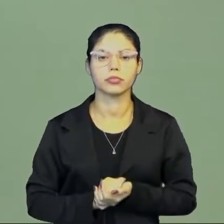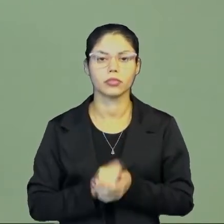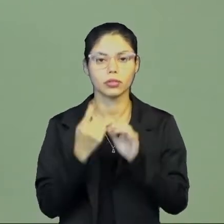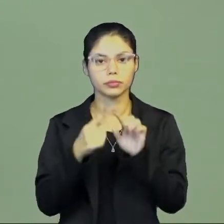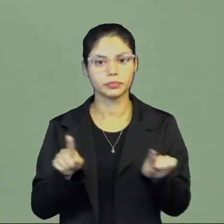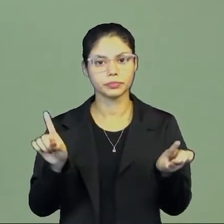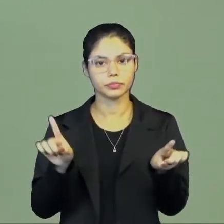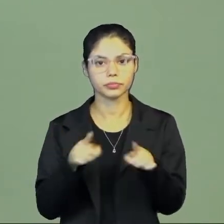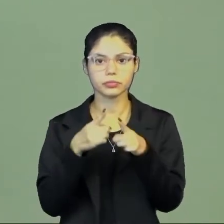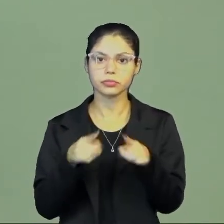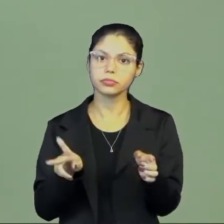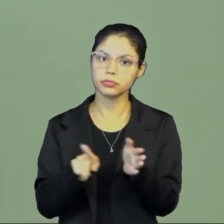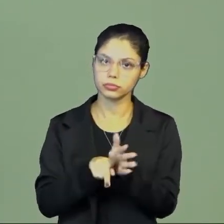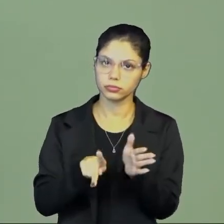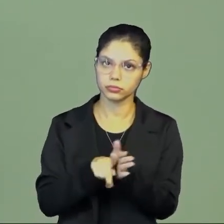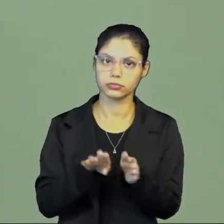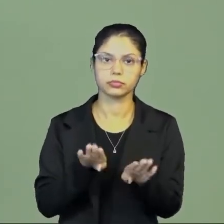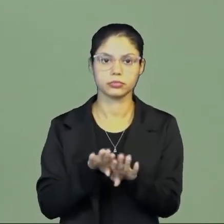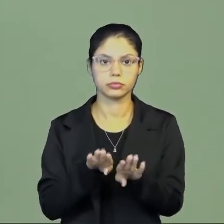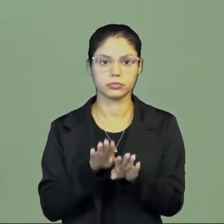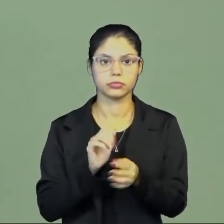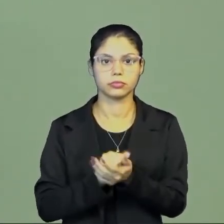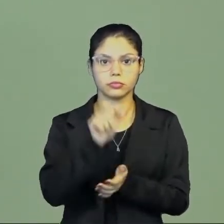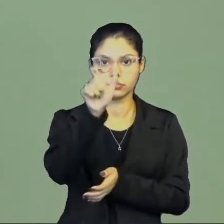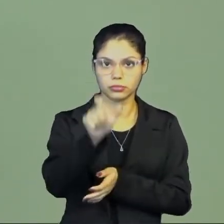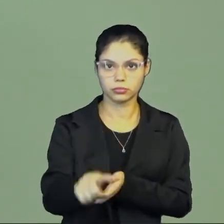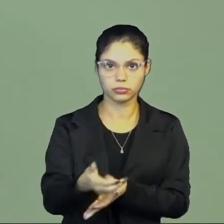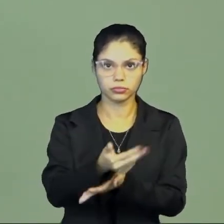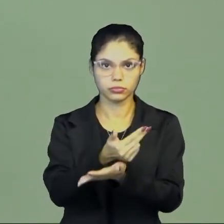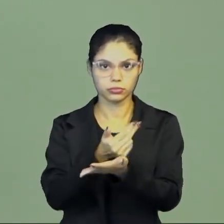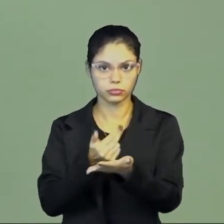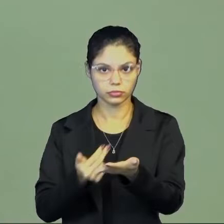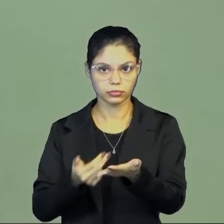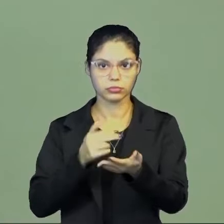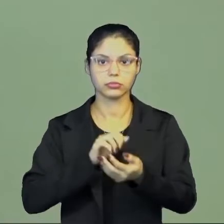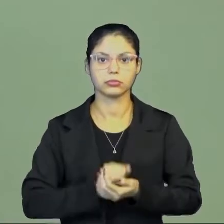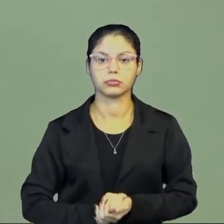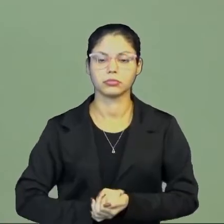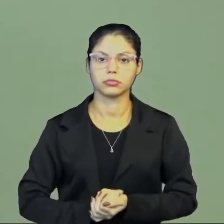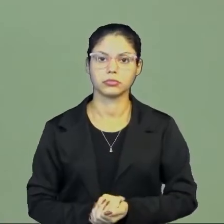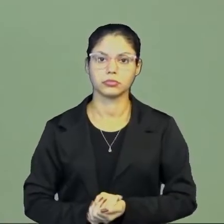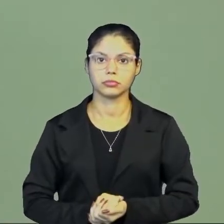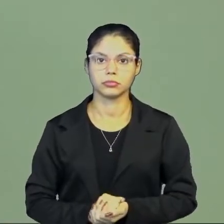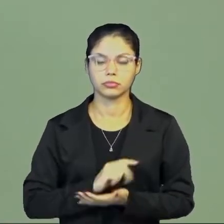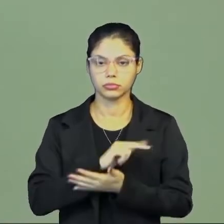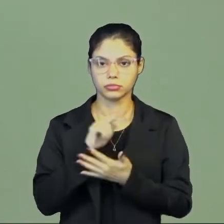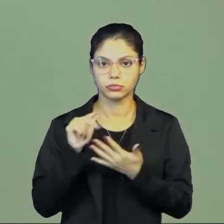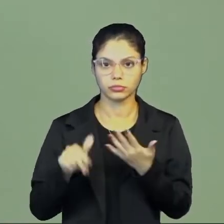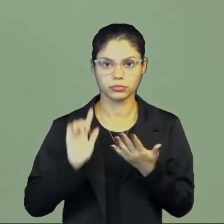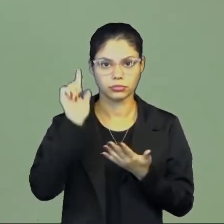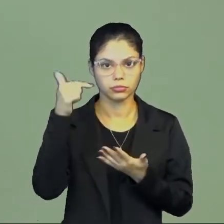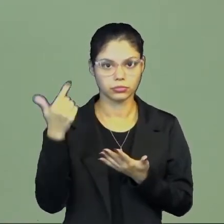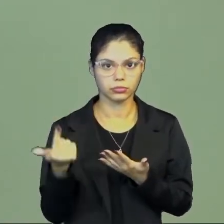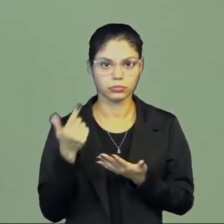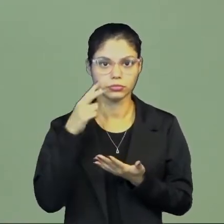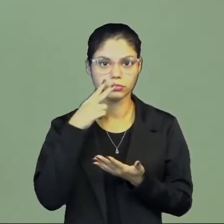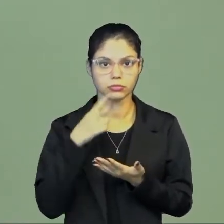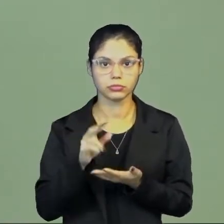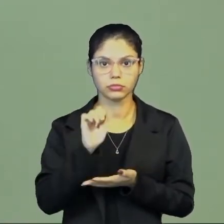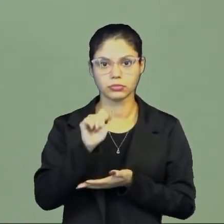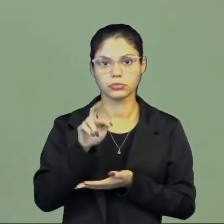A música aí, a performance artística, certo? E vários outros